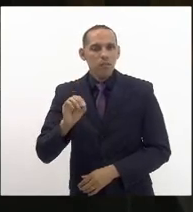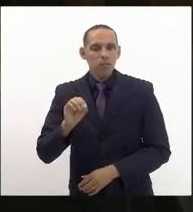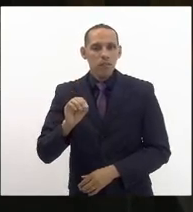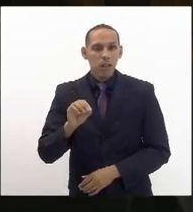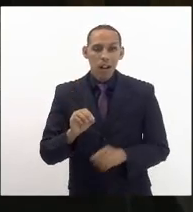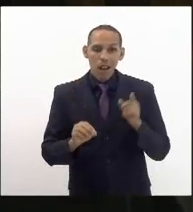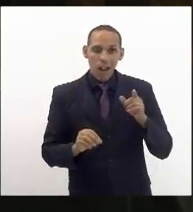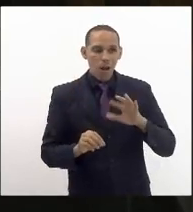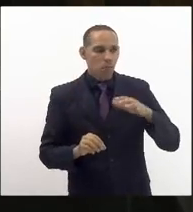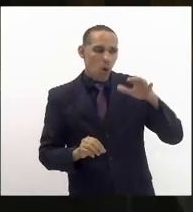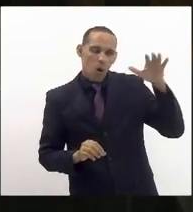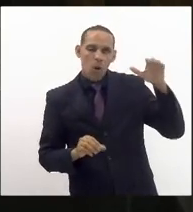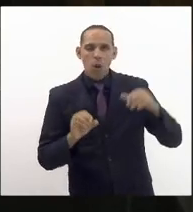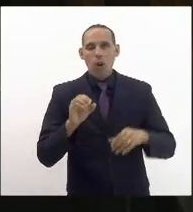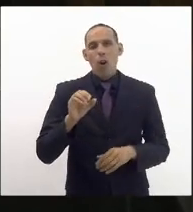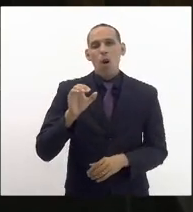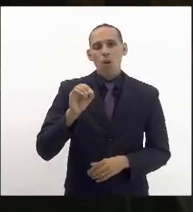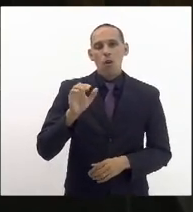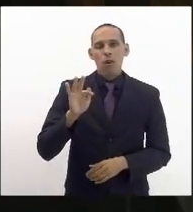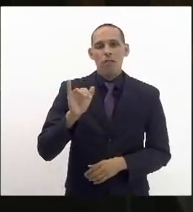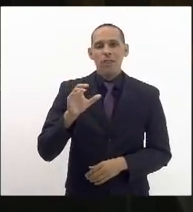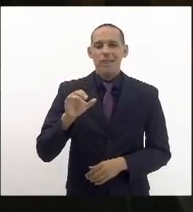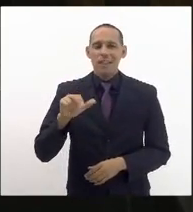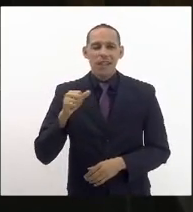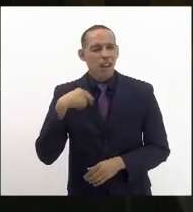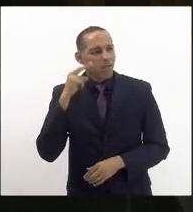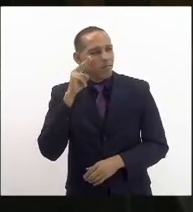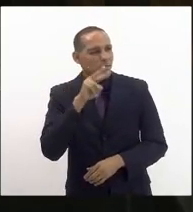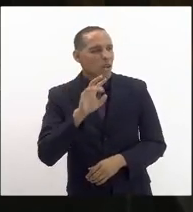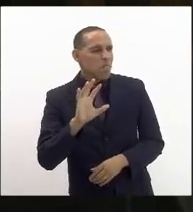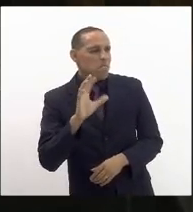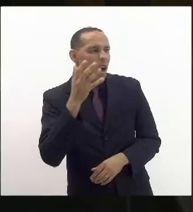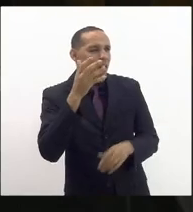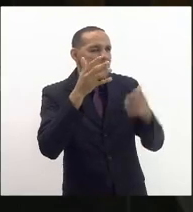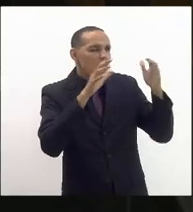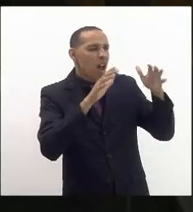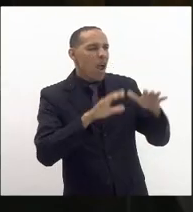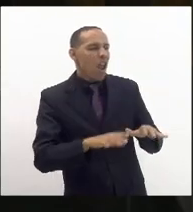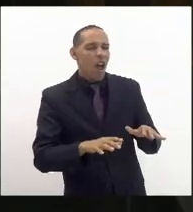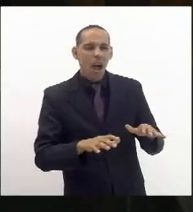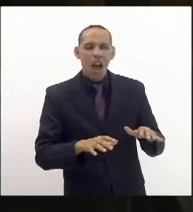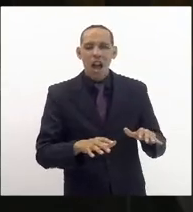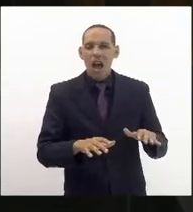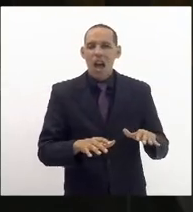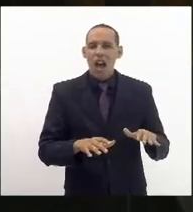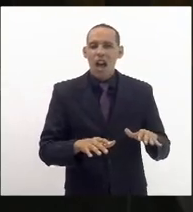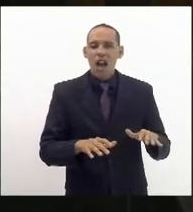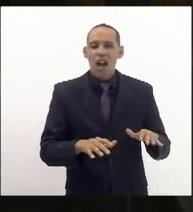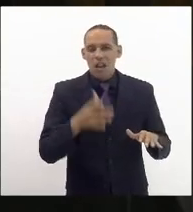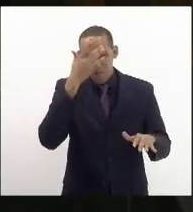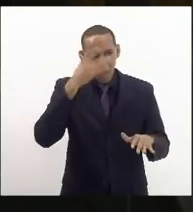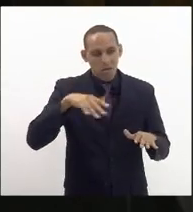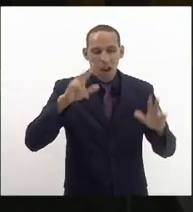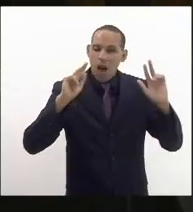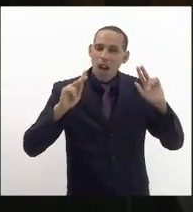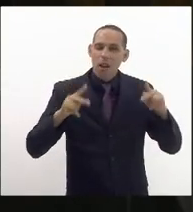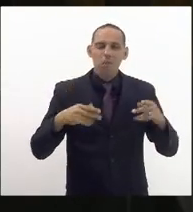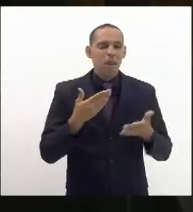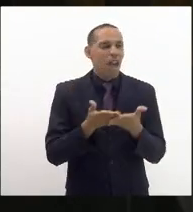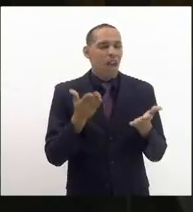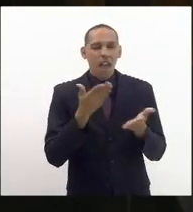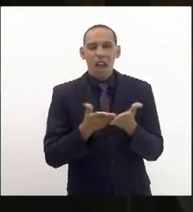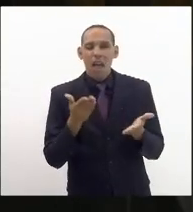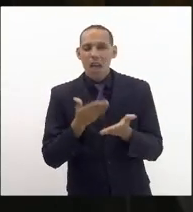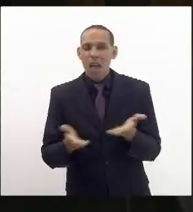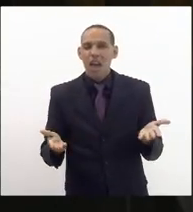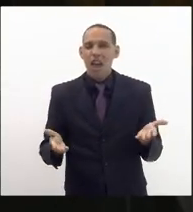Morro da Oficina, eu vi a degradação, a tragédia, a desgraça humana das pessoas que não só perderam seus bens